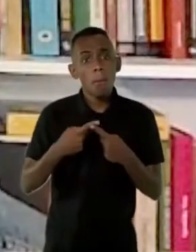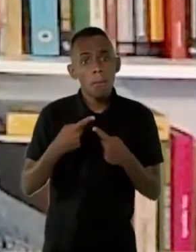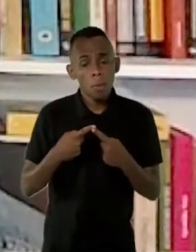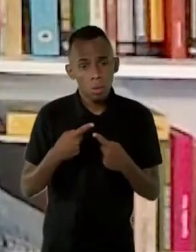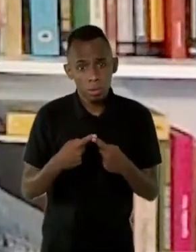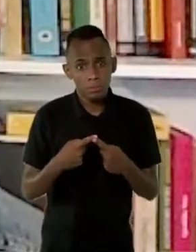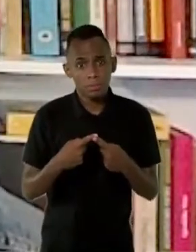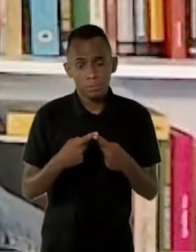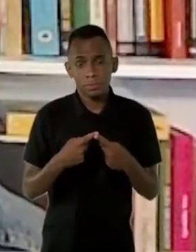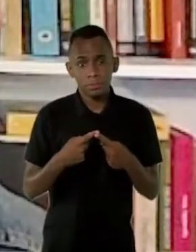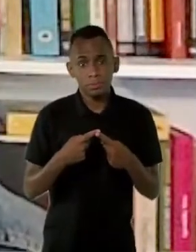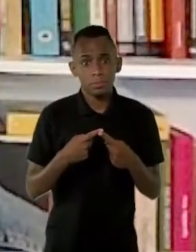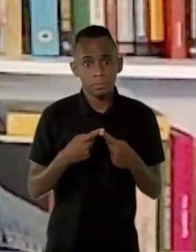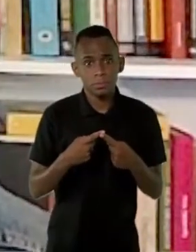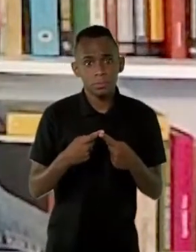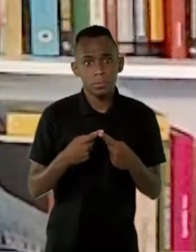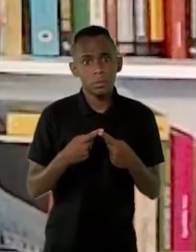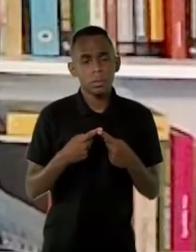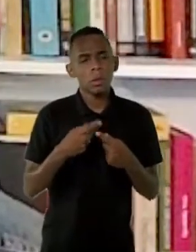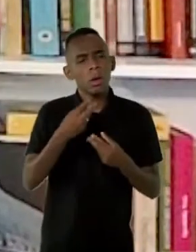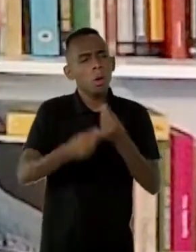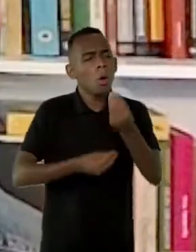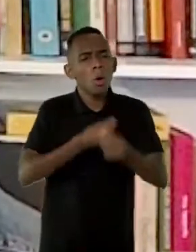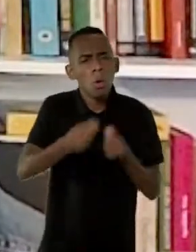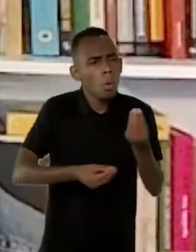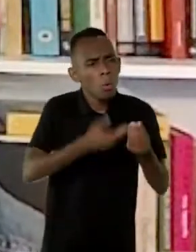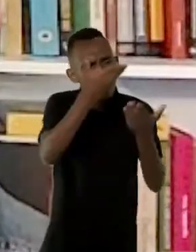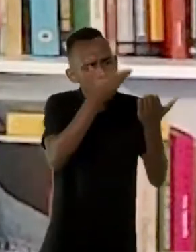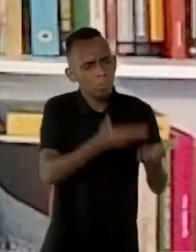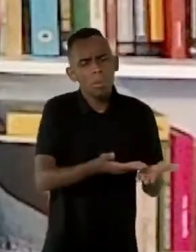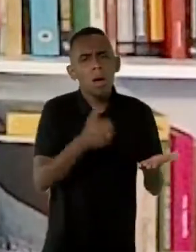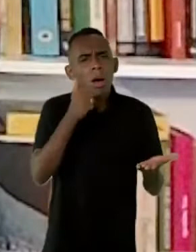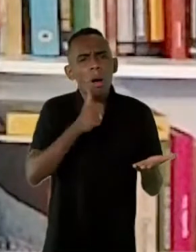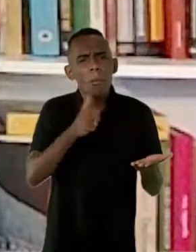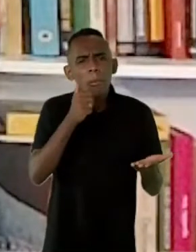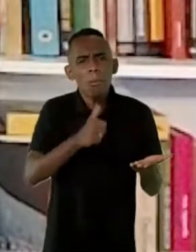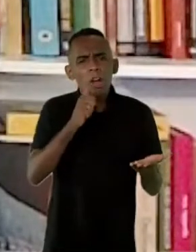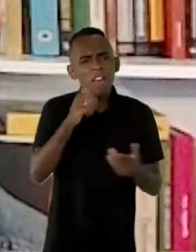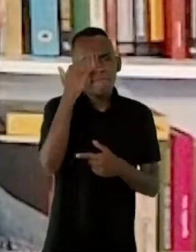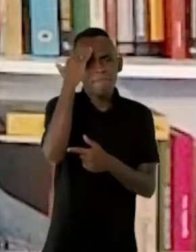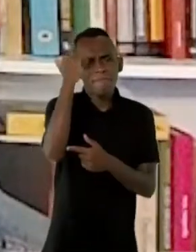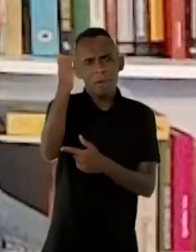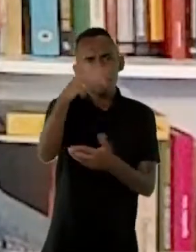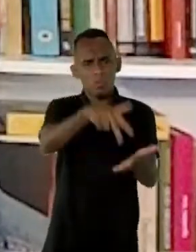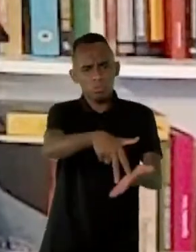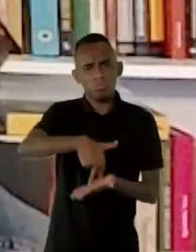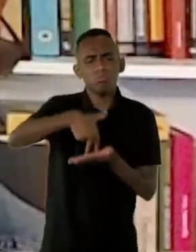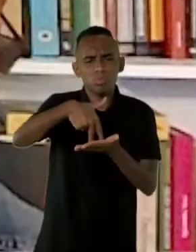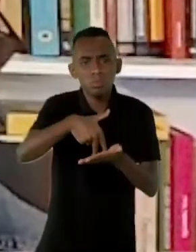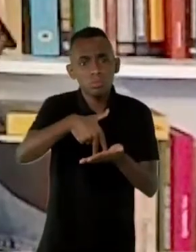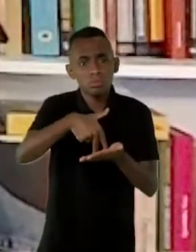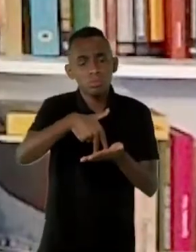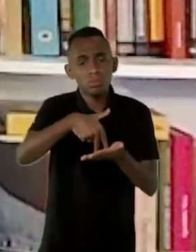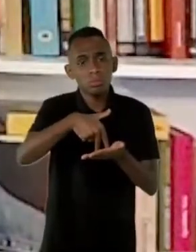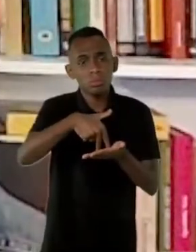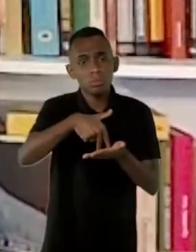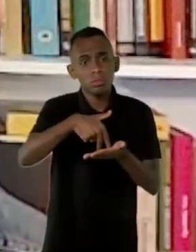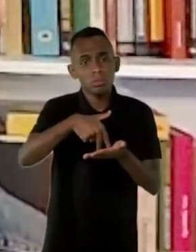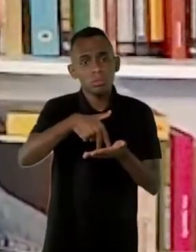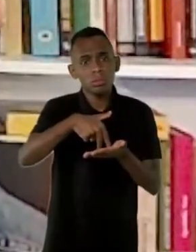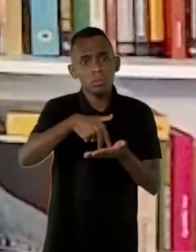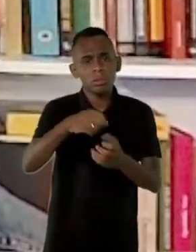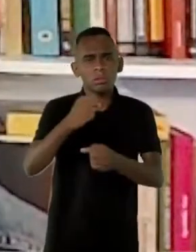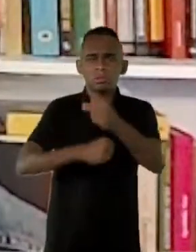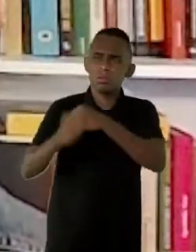né, como uma mulher tão festejada como a Carolina, criticada nos